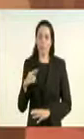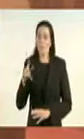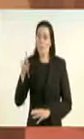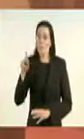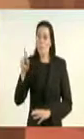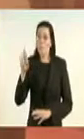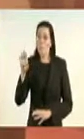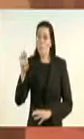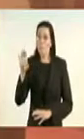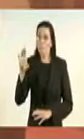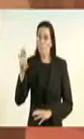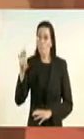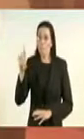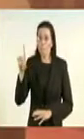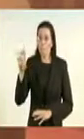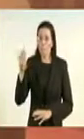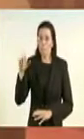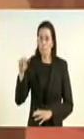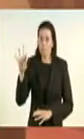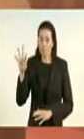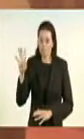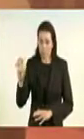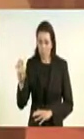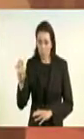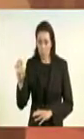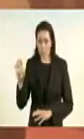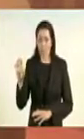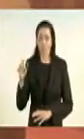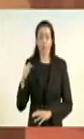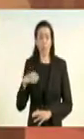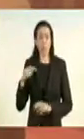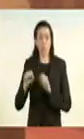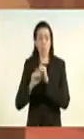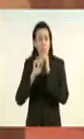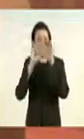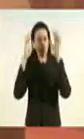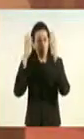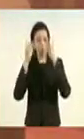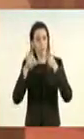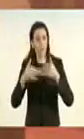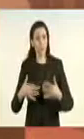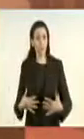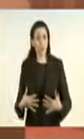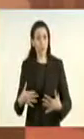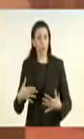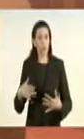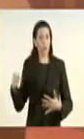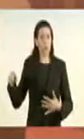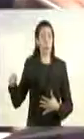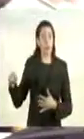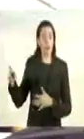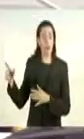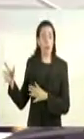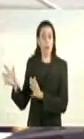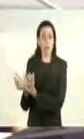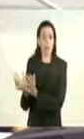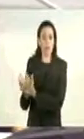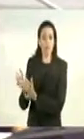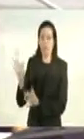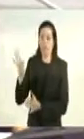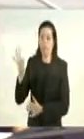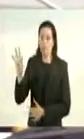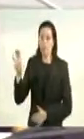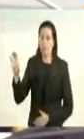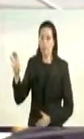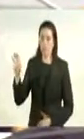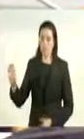será respondida pelo Tribunal de Contas do Estado. E deixo isso de forma bem clara. Muito bem, tá bom. Então, lhe